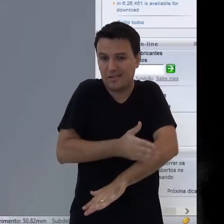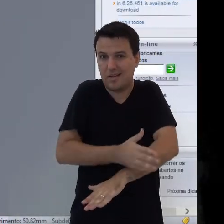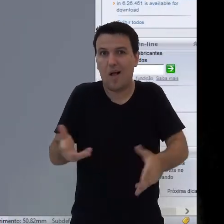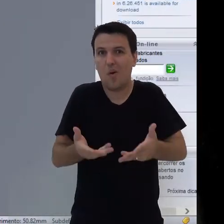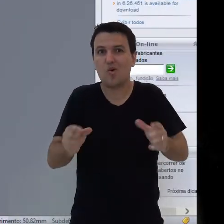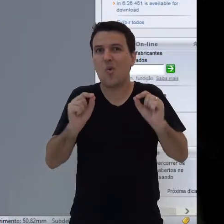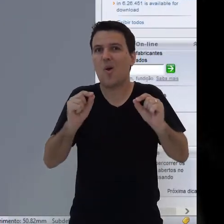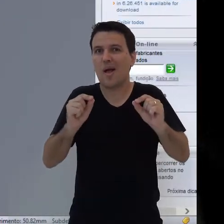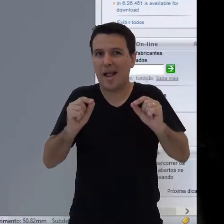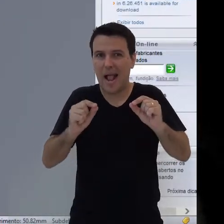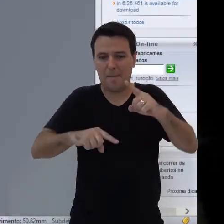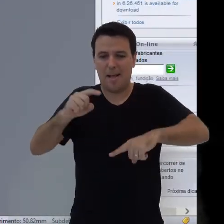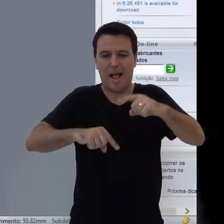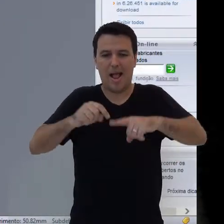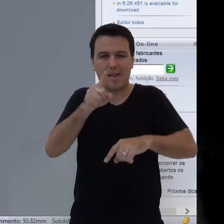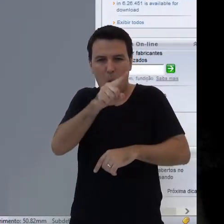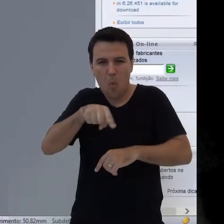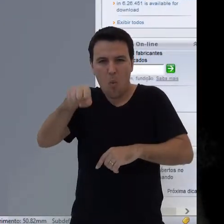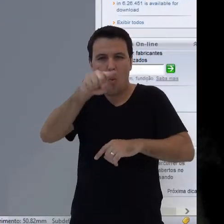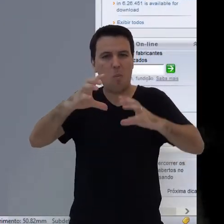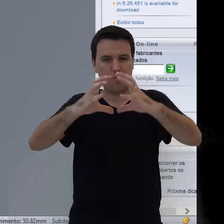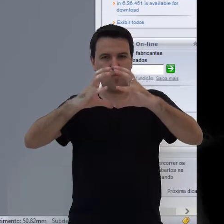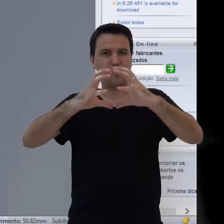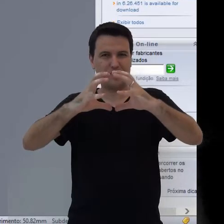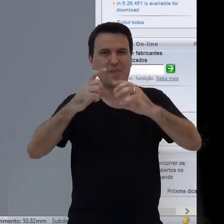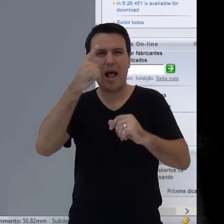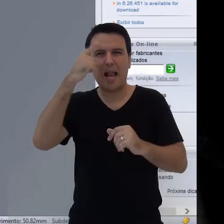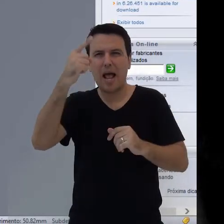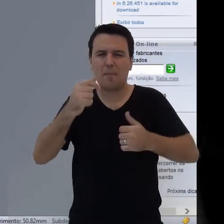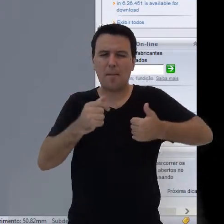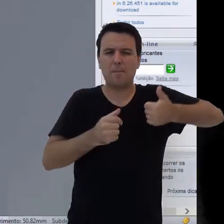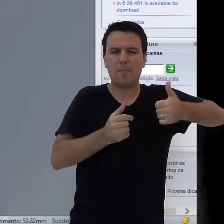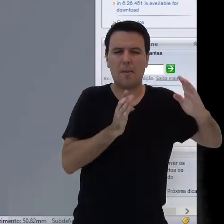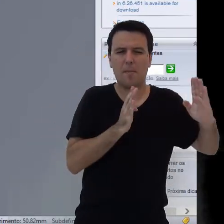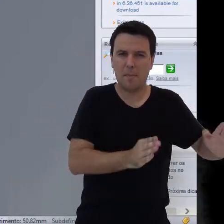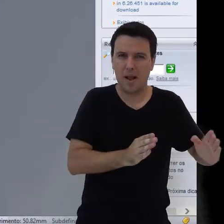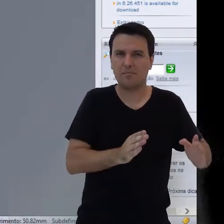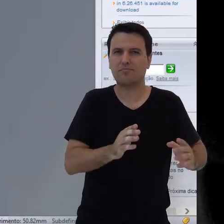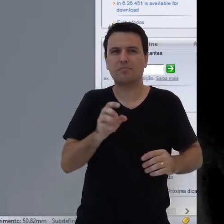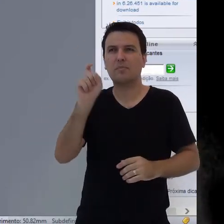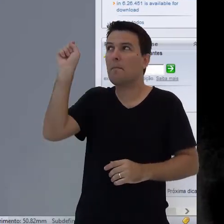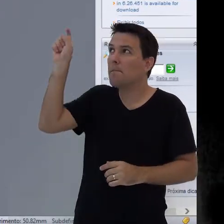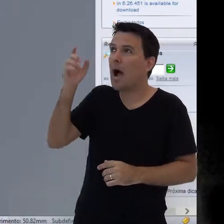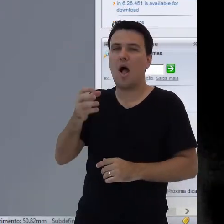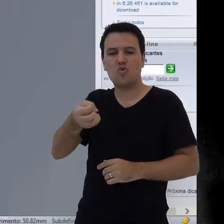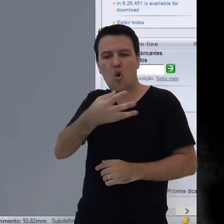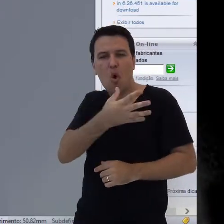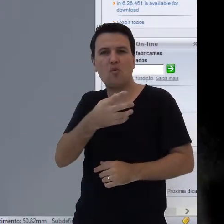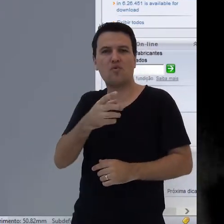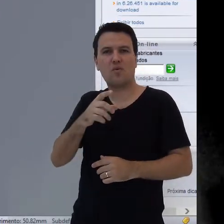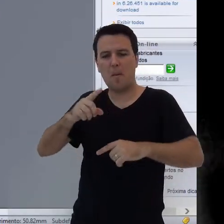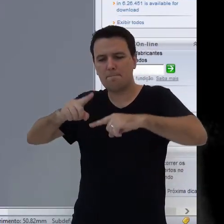hoje, que é a esfera. Então, recordando os primeiros passos, eu vou clicar em novo, 2 cliques